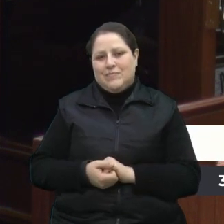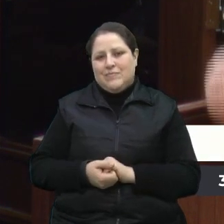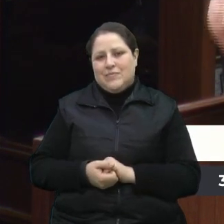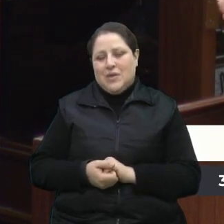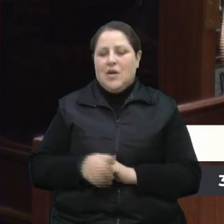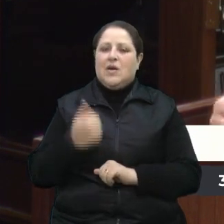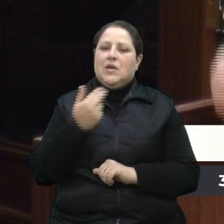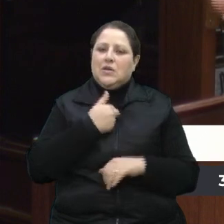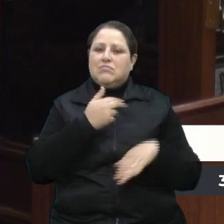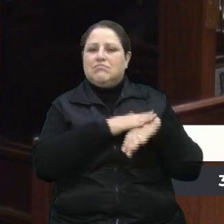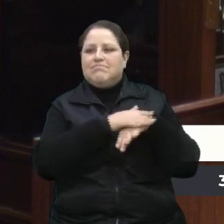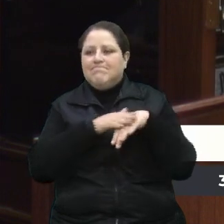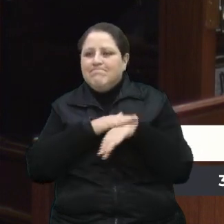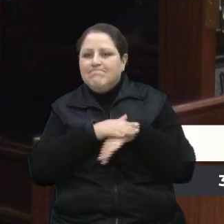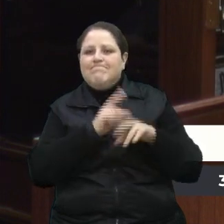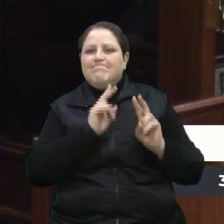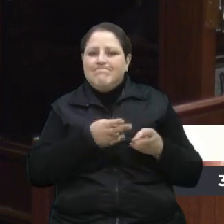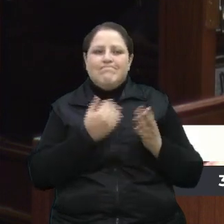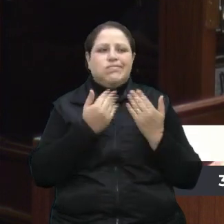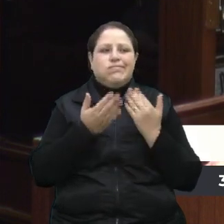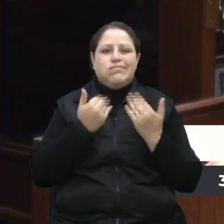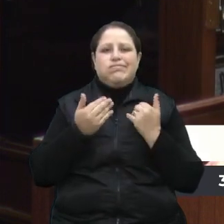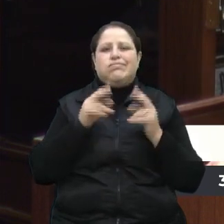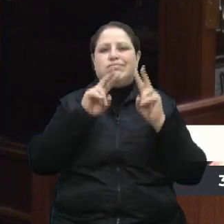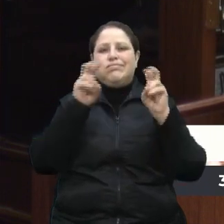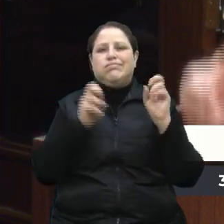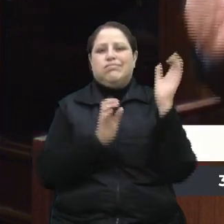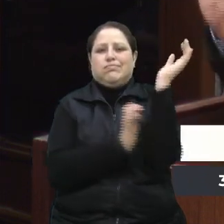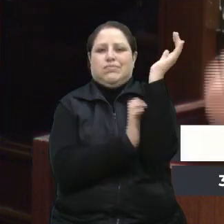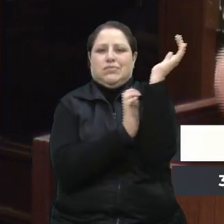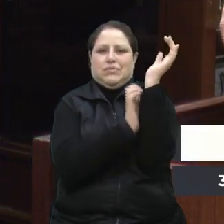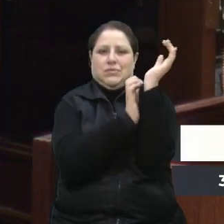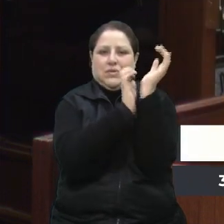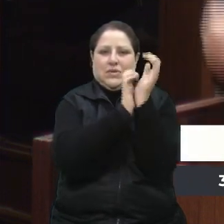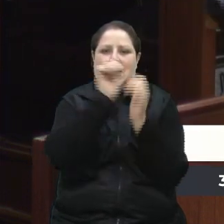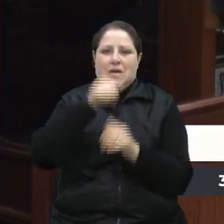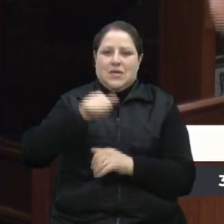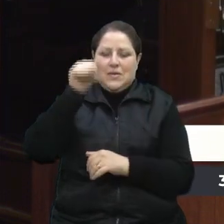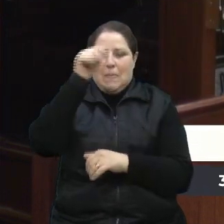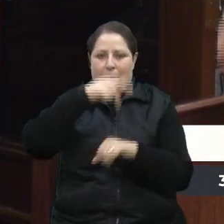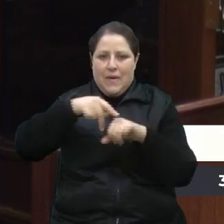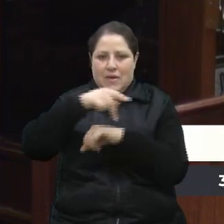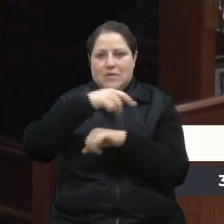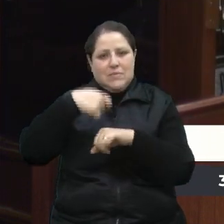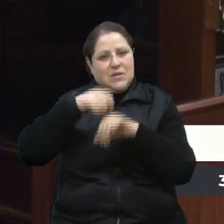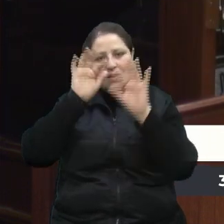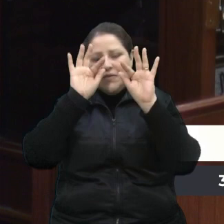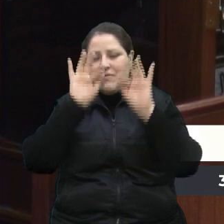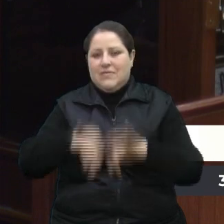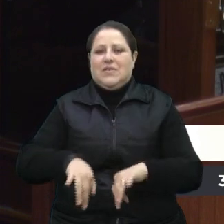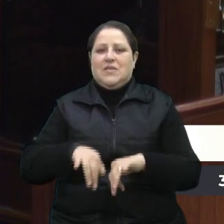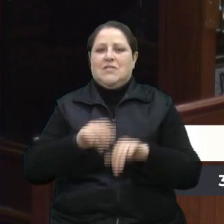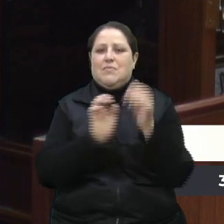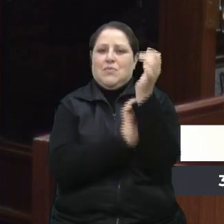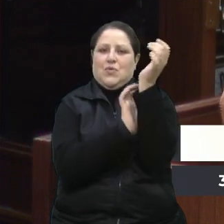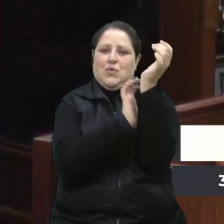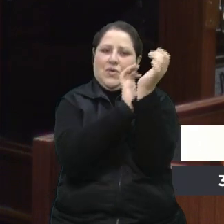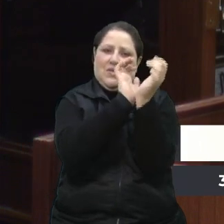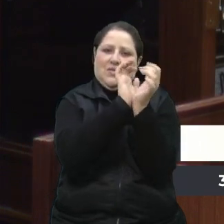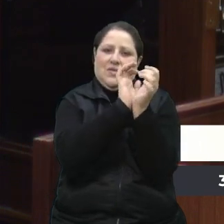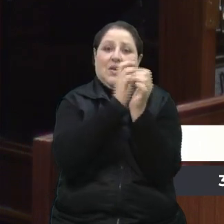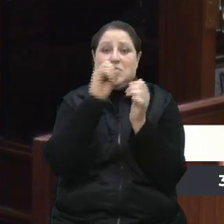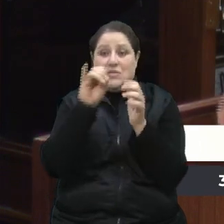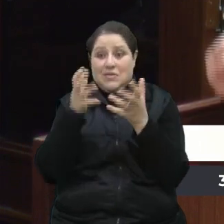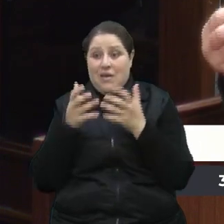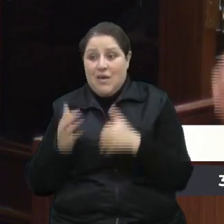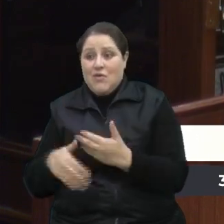debatemos sempre a questão da burocracia esse país tem que terminar com essa história se nós queremos evoluir